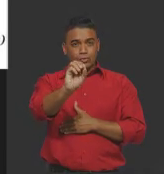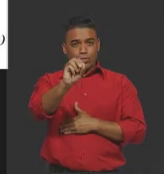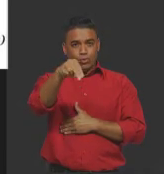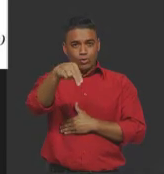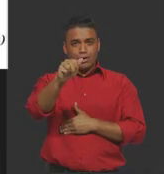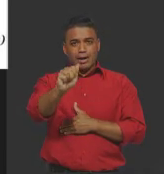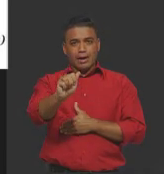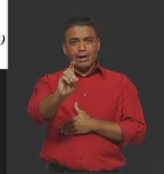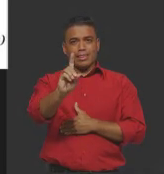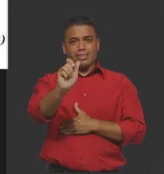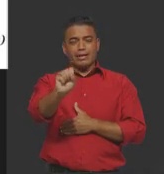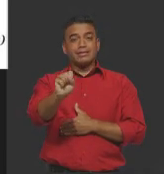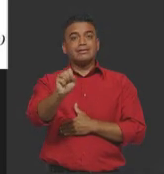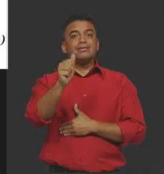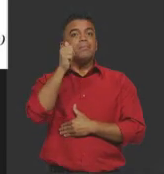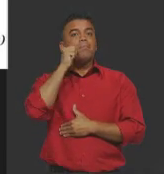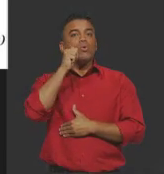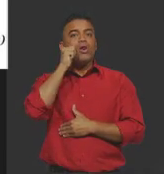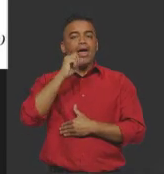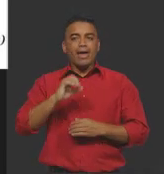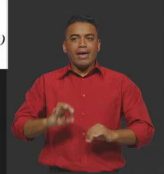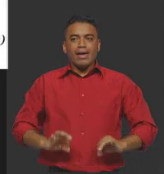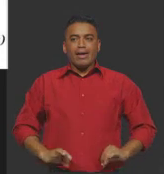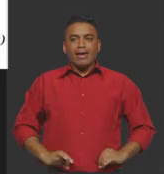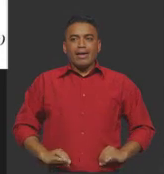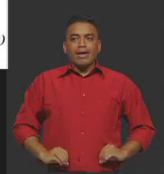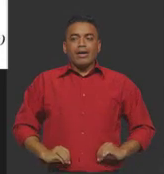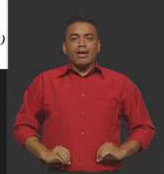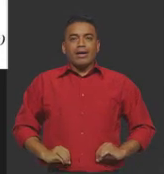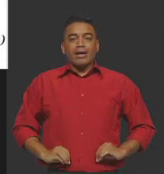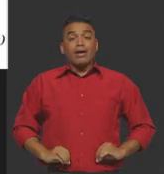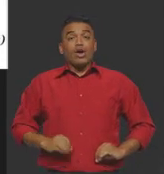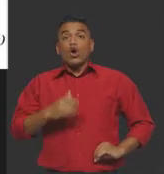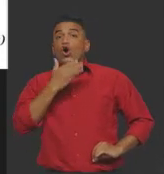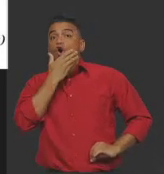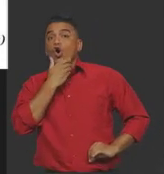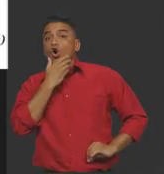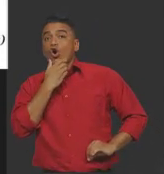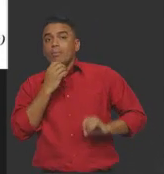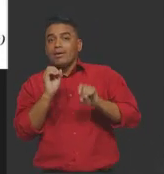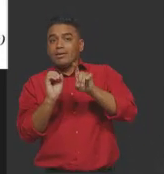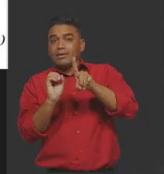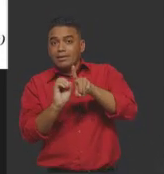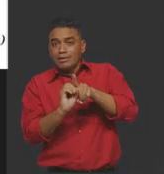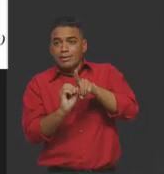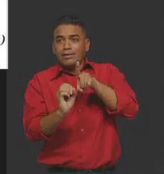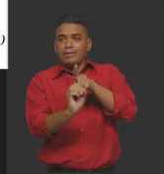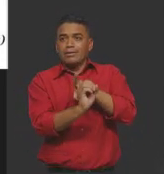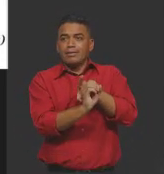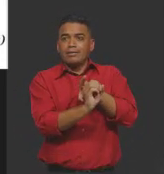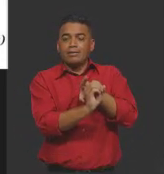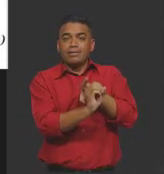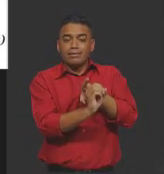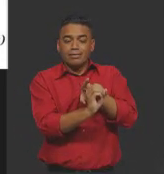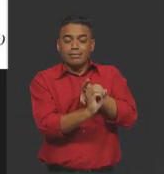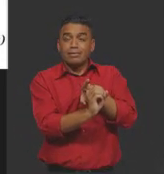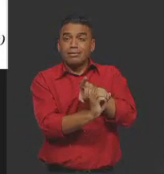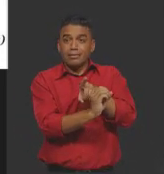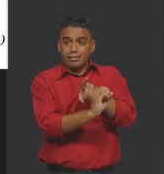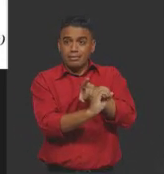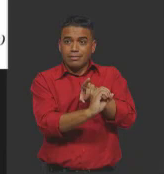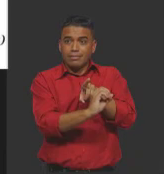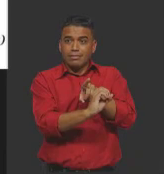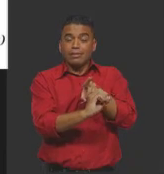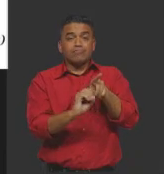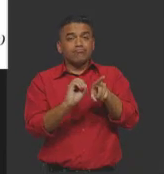no caso da mulher, dos ovários e no caso do homem, os testículos. Então, são os órgãos sexuais onde os organismos